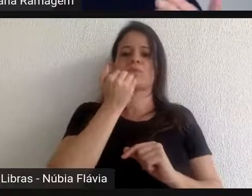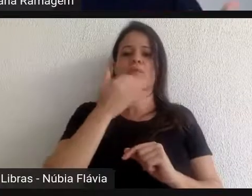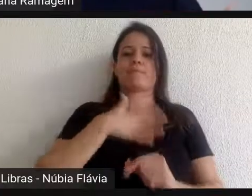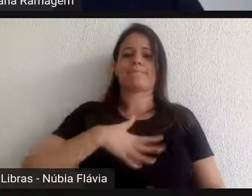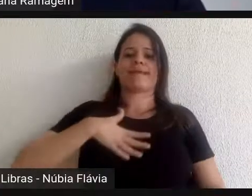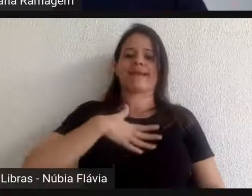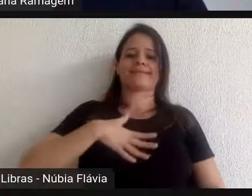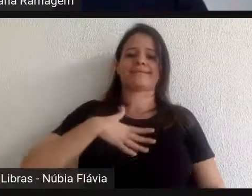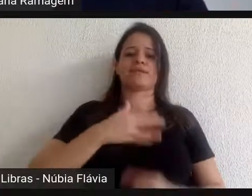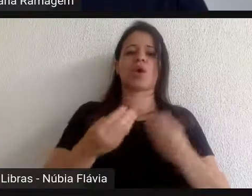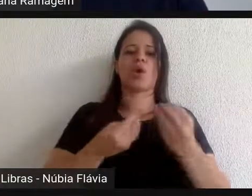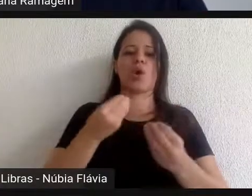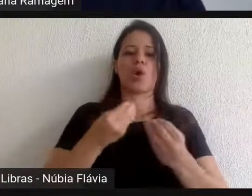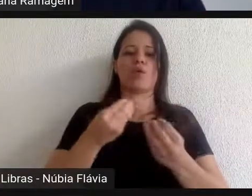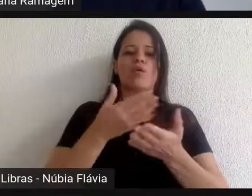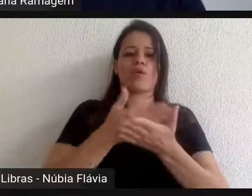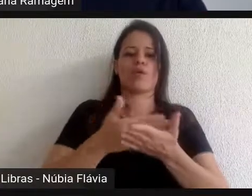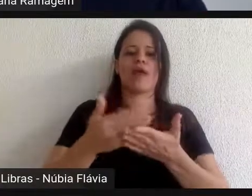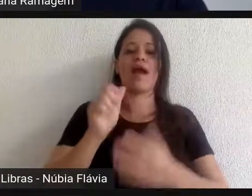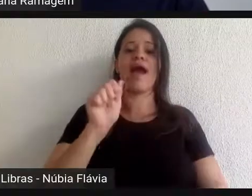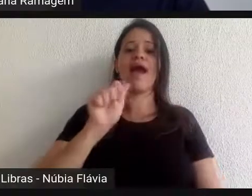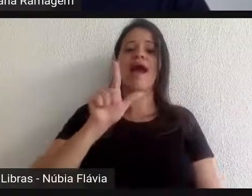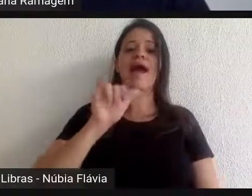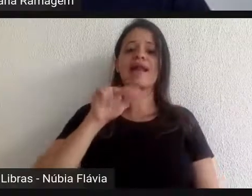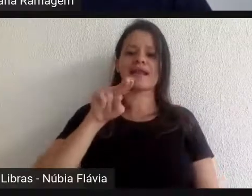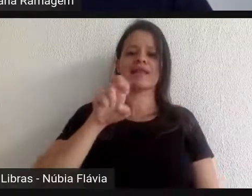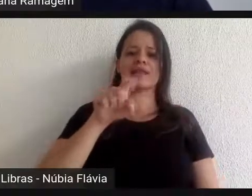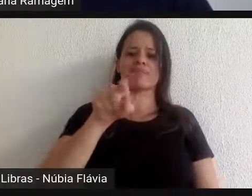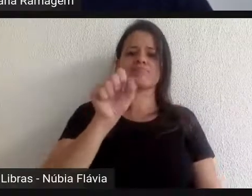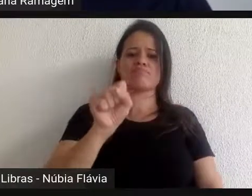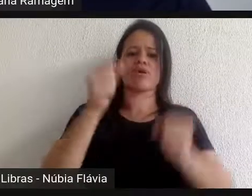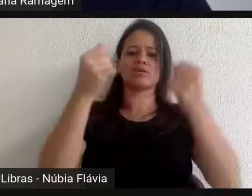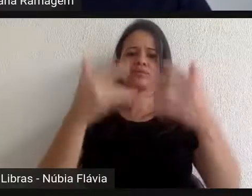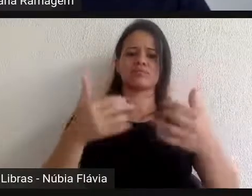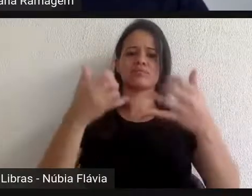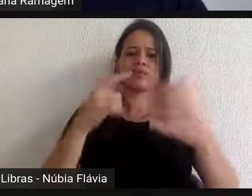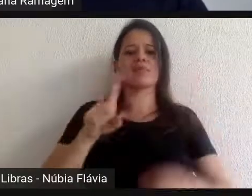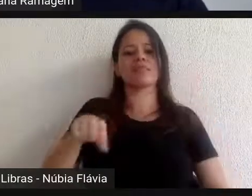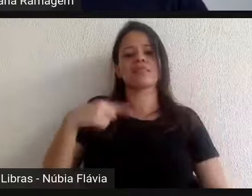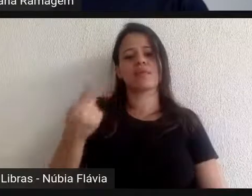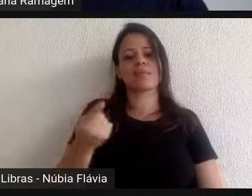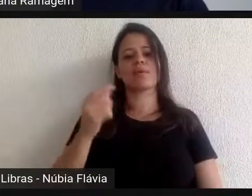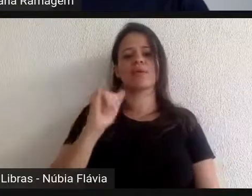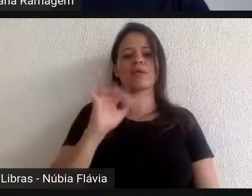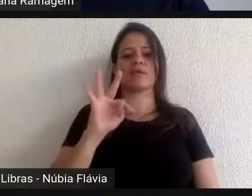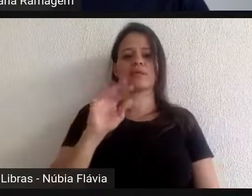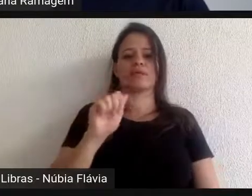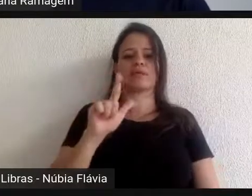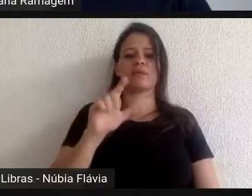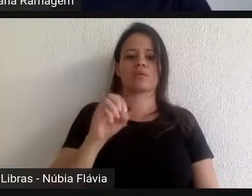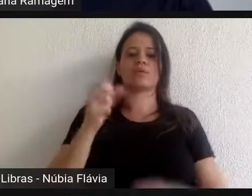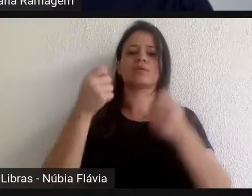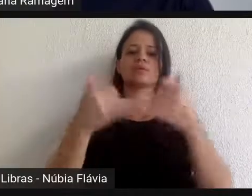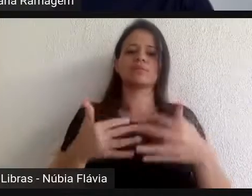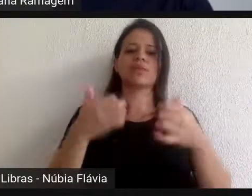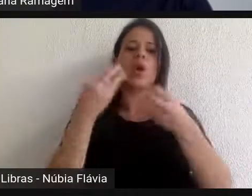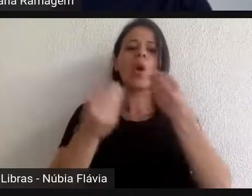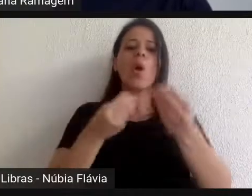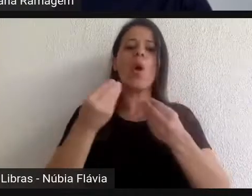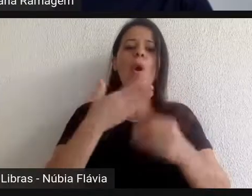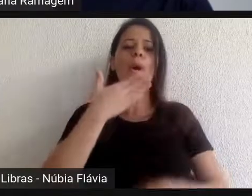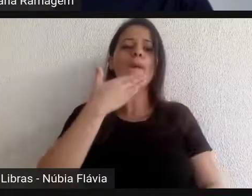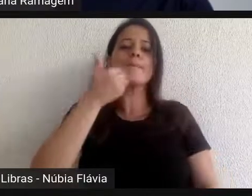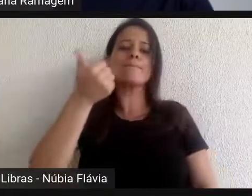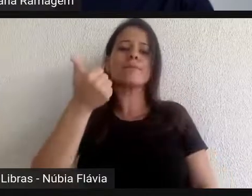eu vou começar perguntando para você, Aline, e depois para o Ítalo também, né? Como aplacar ali, melhorar um pouquinho, diminuir